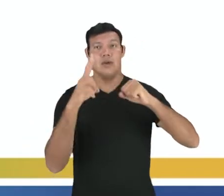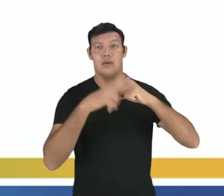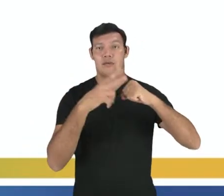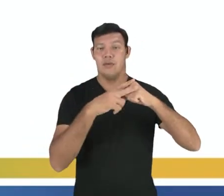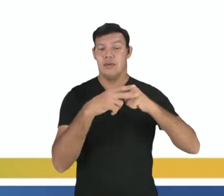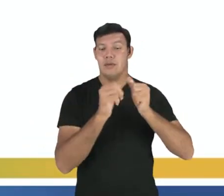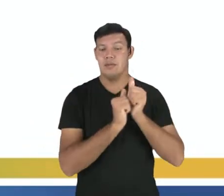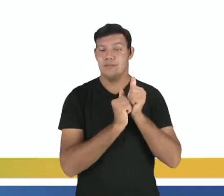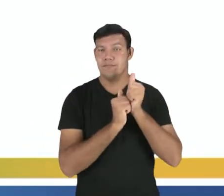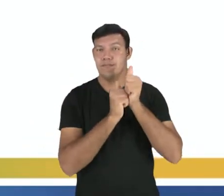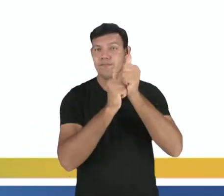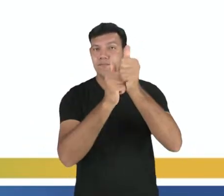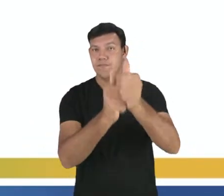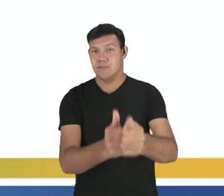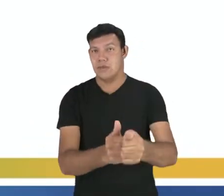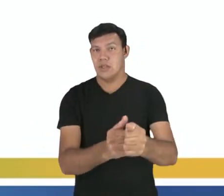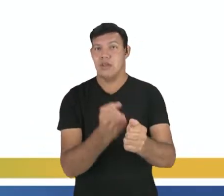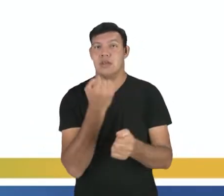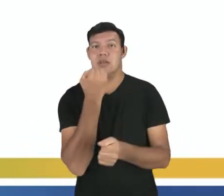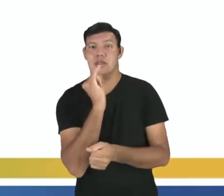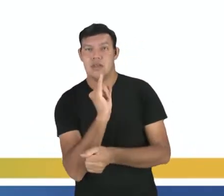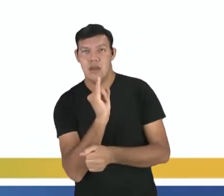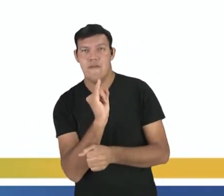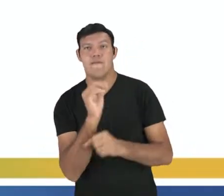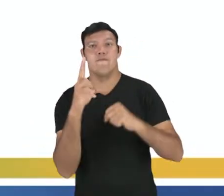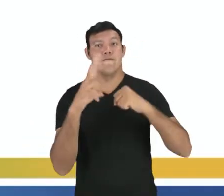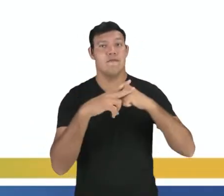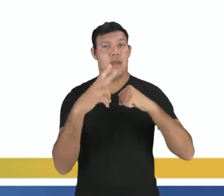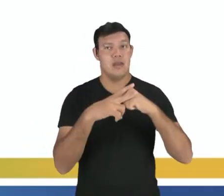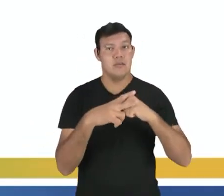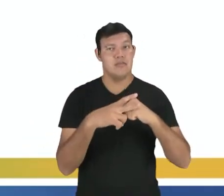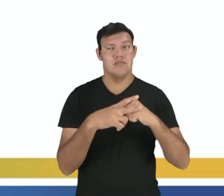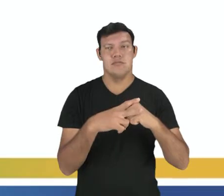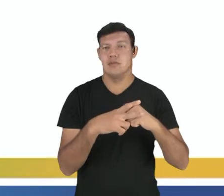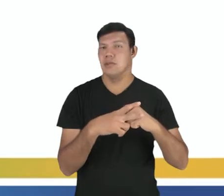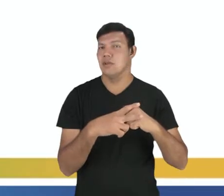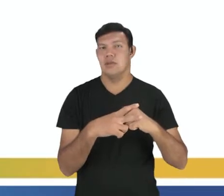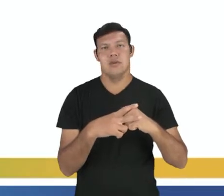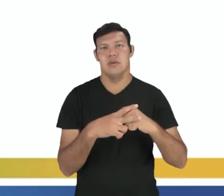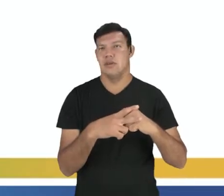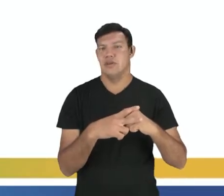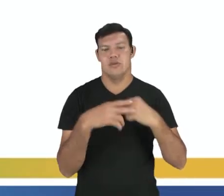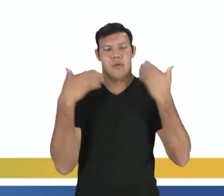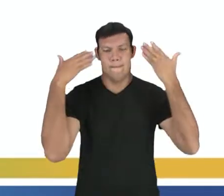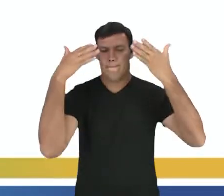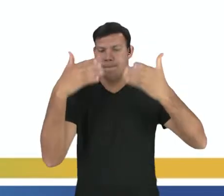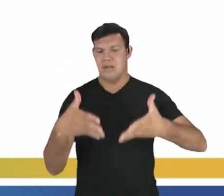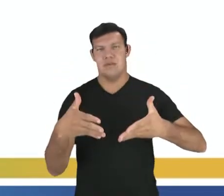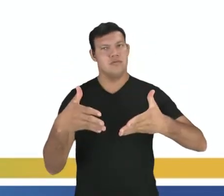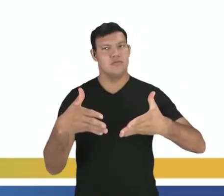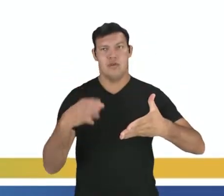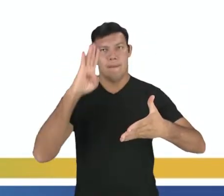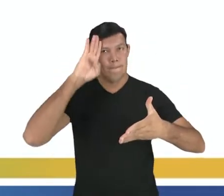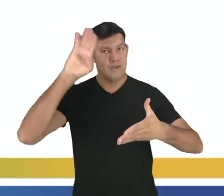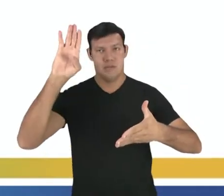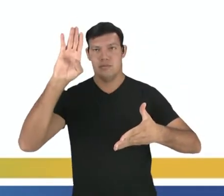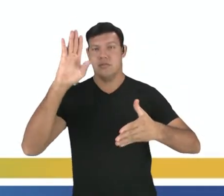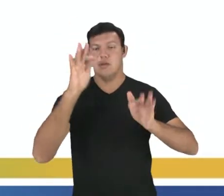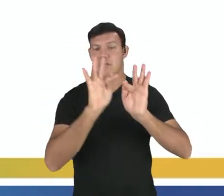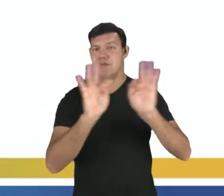acompanham. Então, mesmo tendo esse nome verbos, eles não serão o verbo principal dentro da nossa